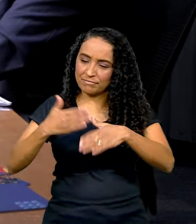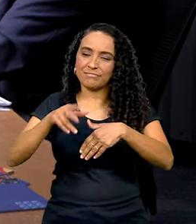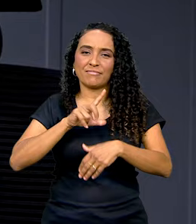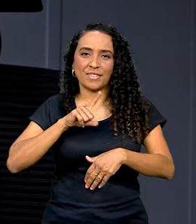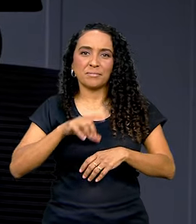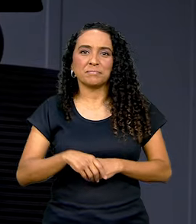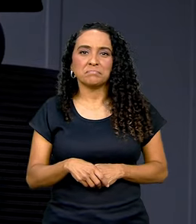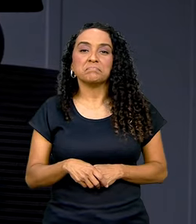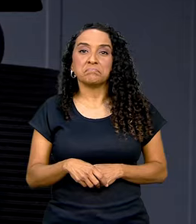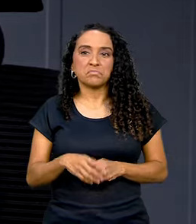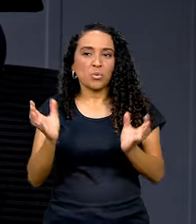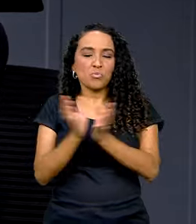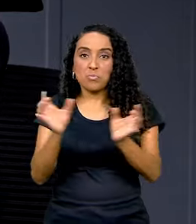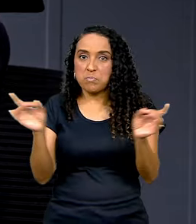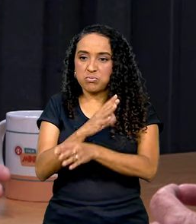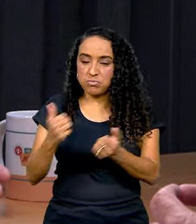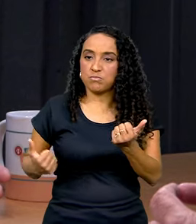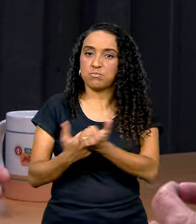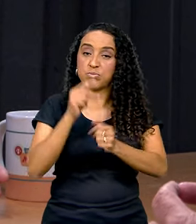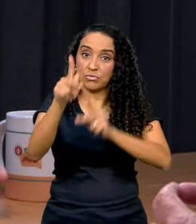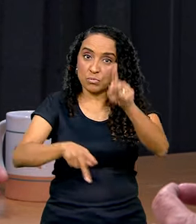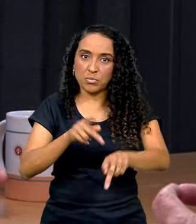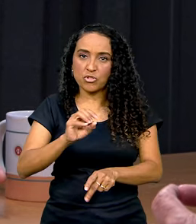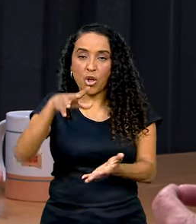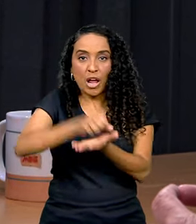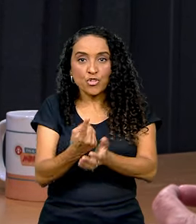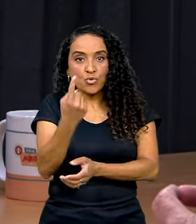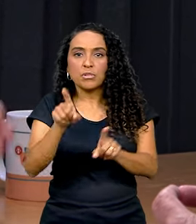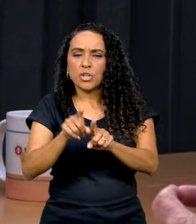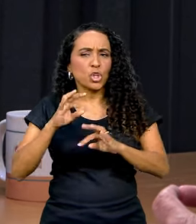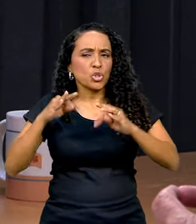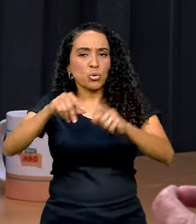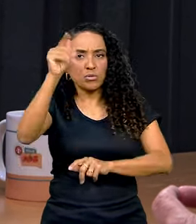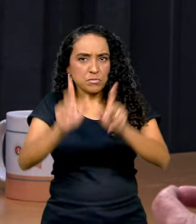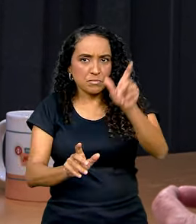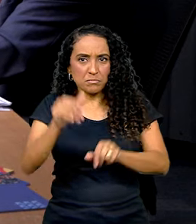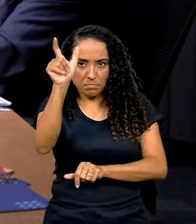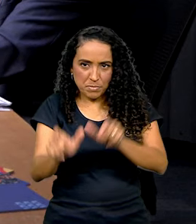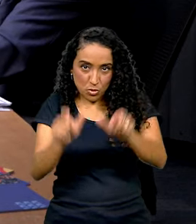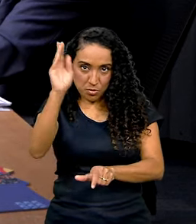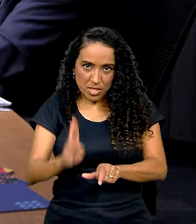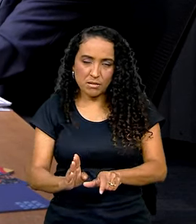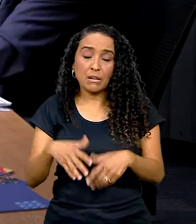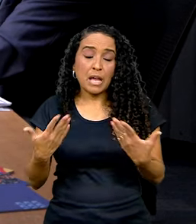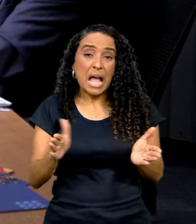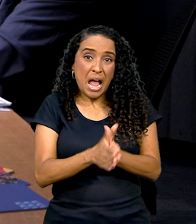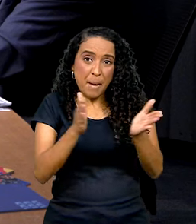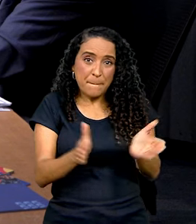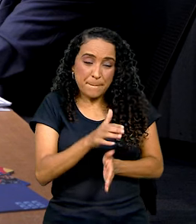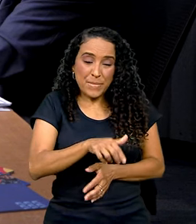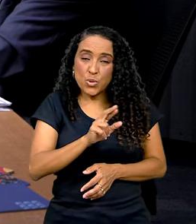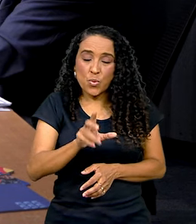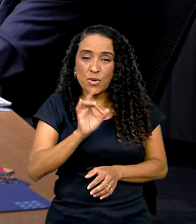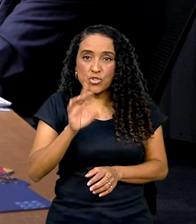a gente tá avançando é o pacote completo para IMP posicionamento desse público não só do cadastro único Mas de todos os brasileiros né é a a